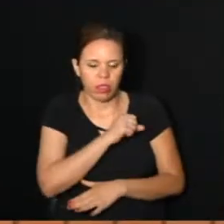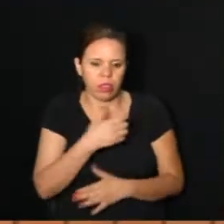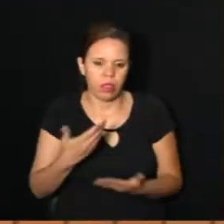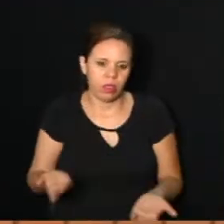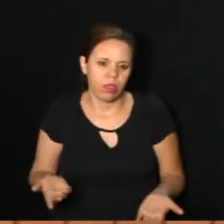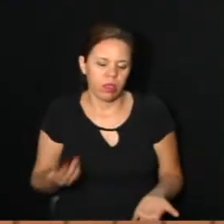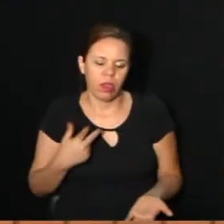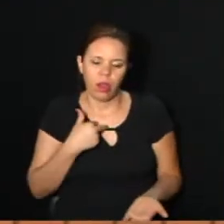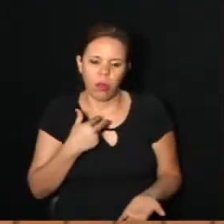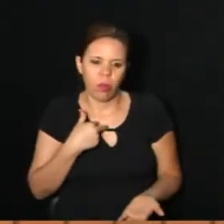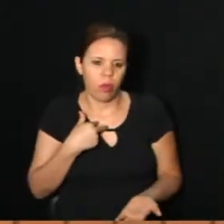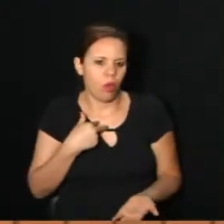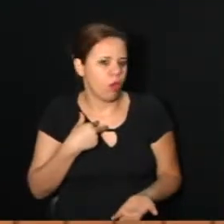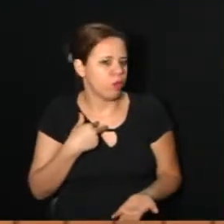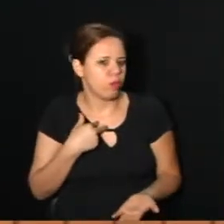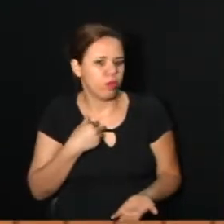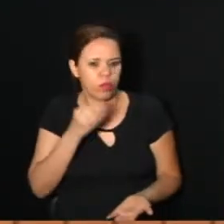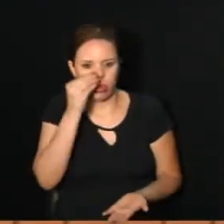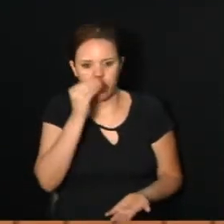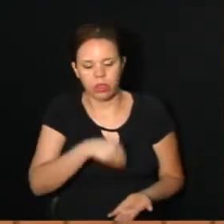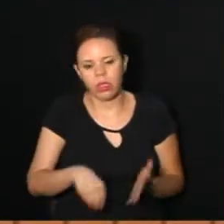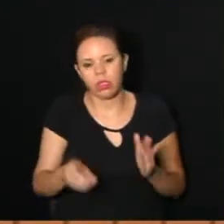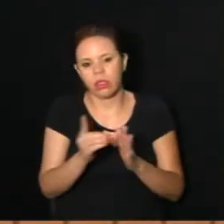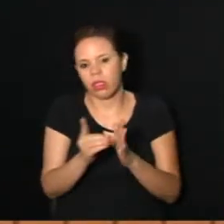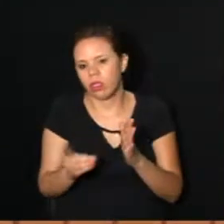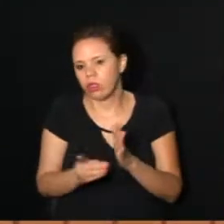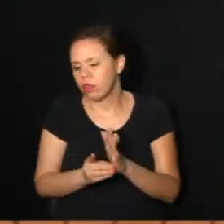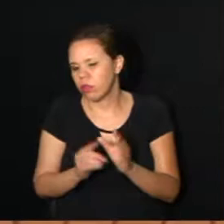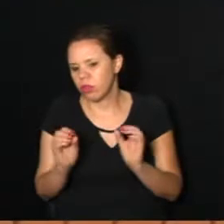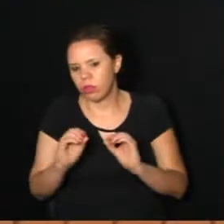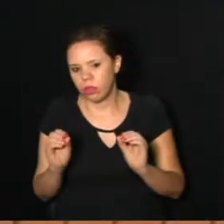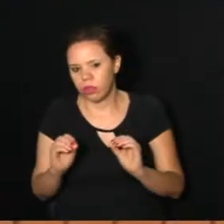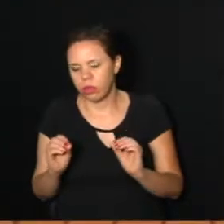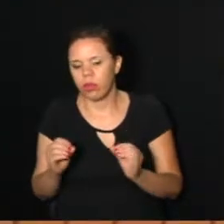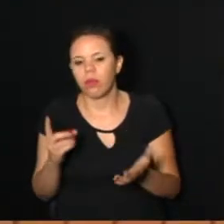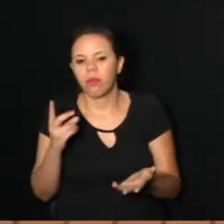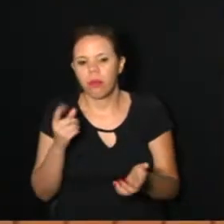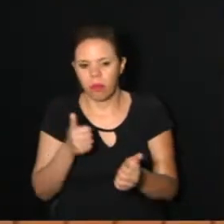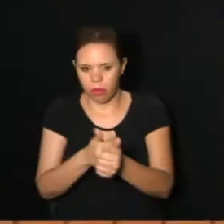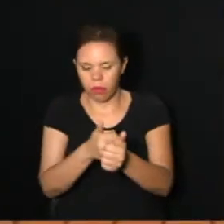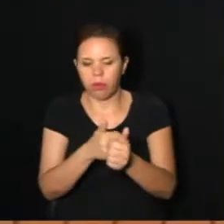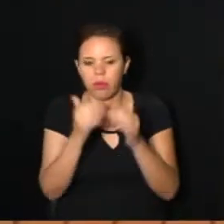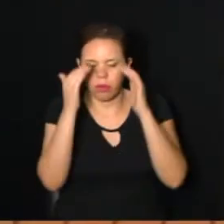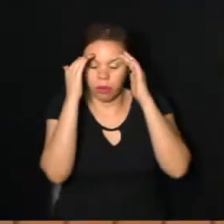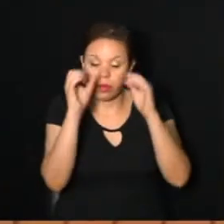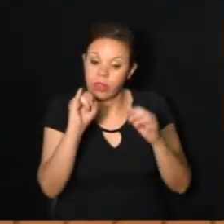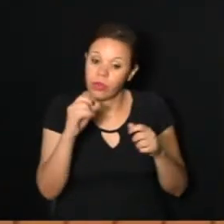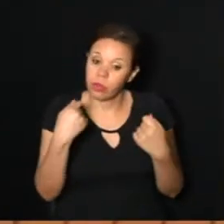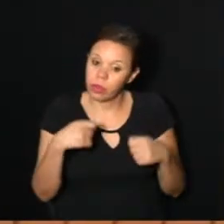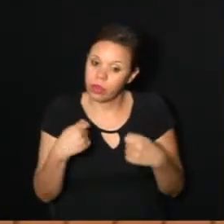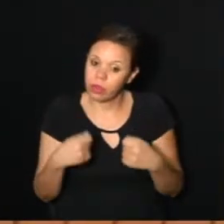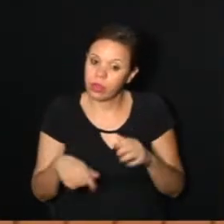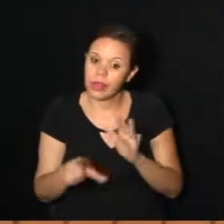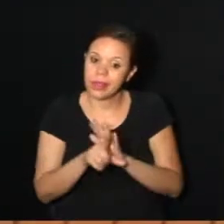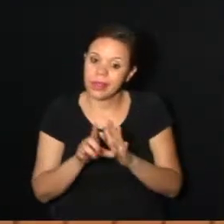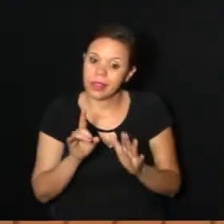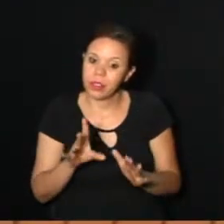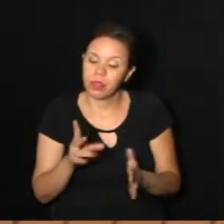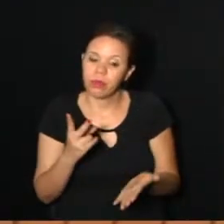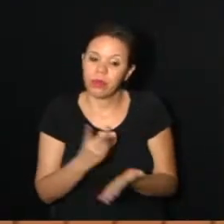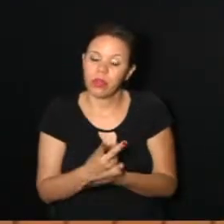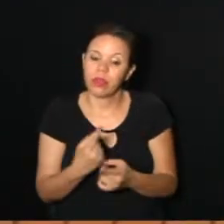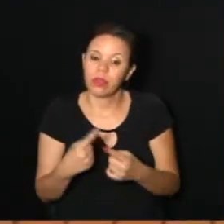não posso contrariar a legislação nenhuma, eu tenho que andar na mesma toada. Se for necessário, lei, mesmo porque eu já